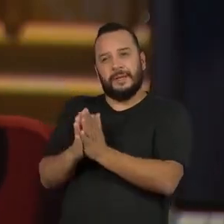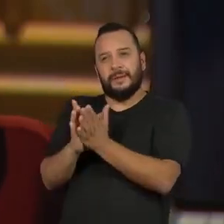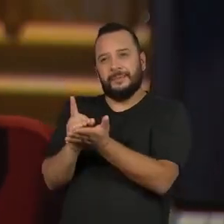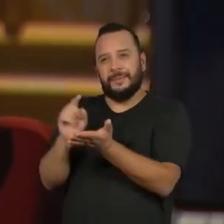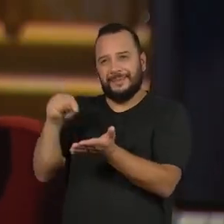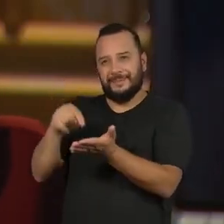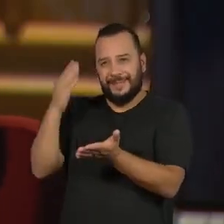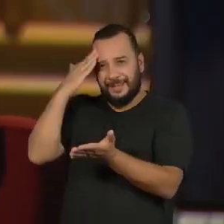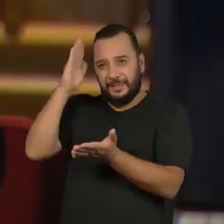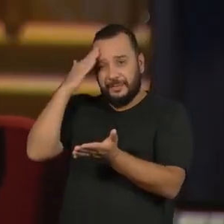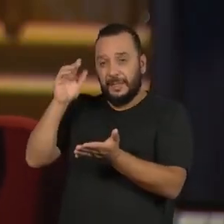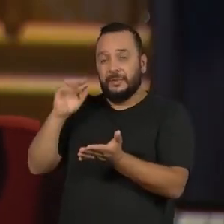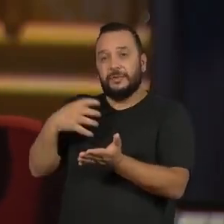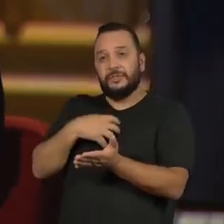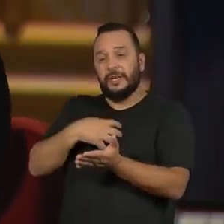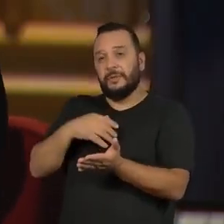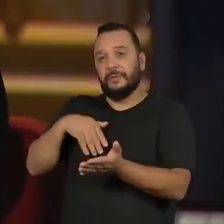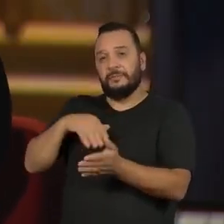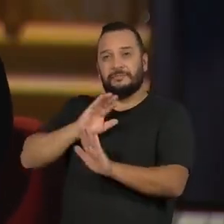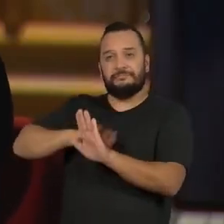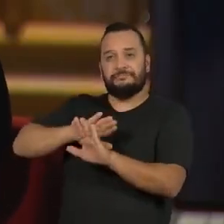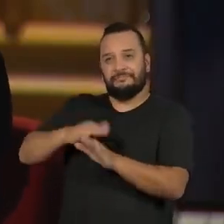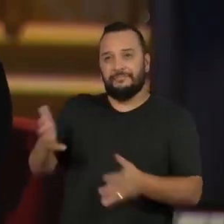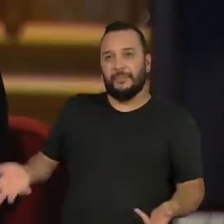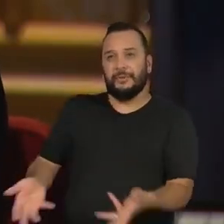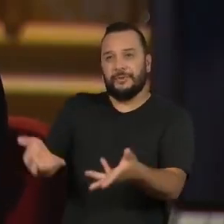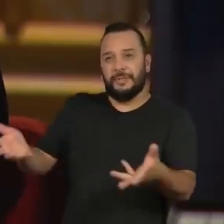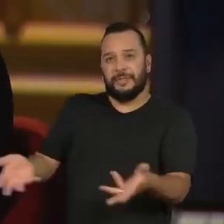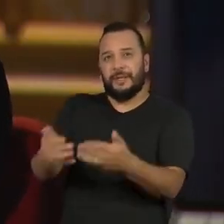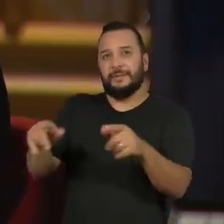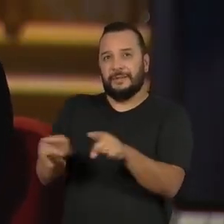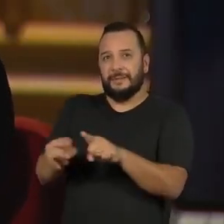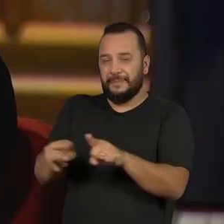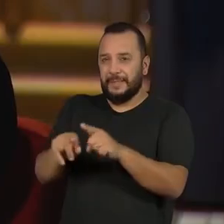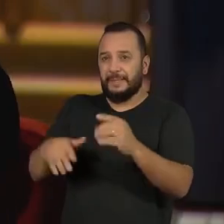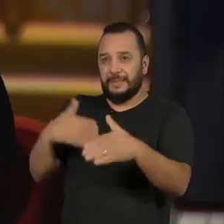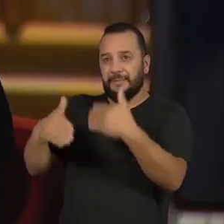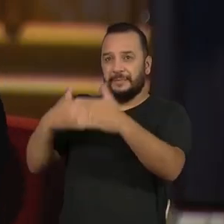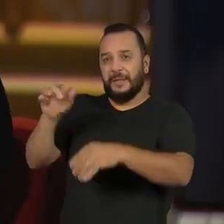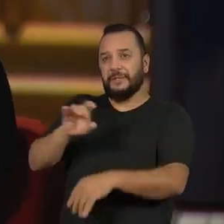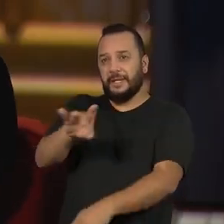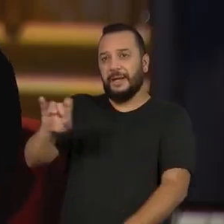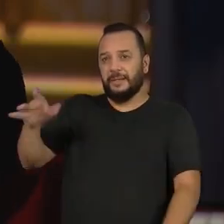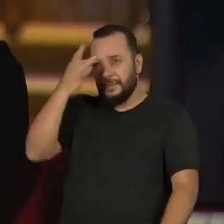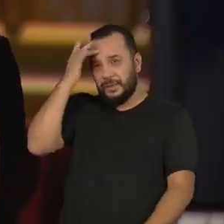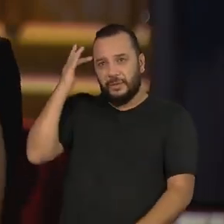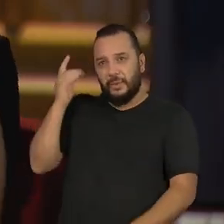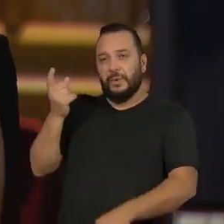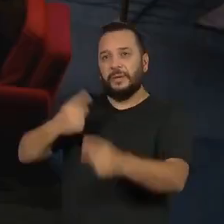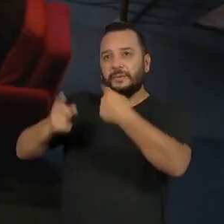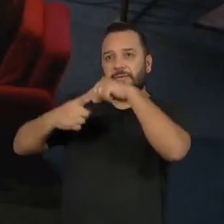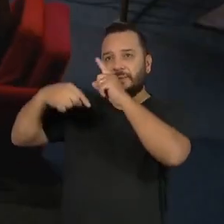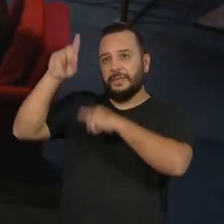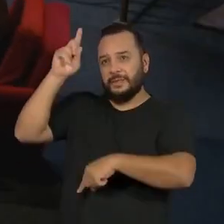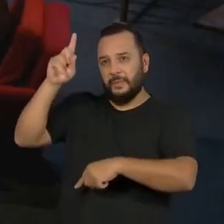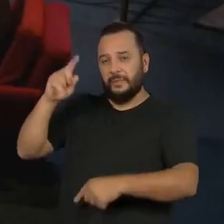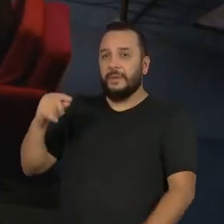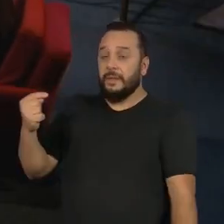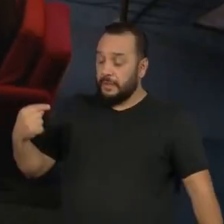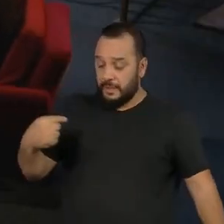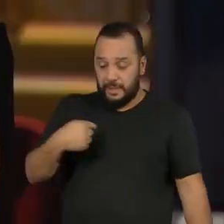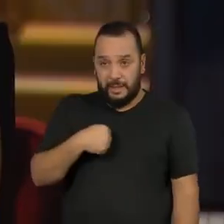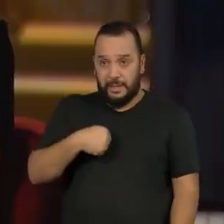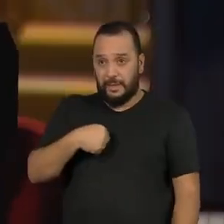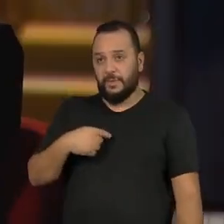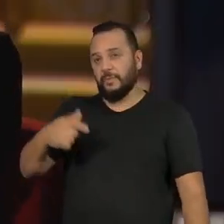numa na chave mais motivacional e e desempenho individual de superação Então é eu sou exemplificação